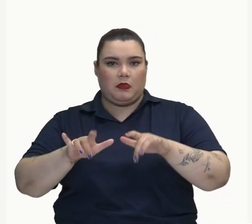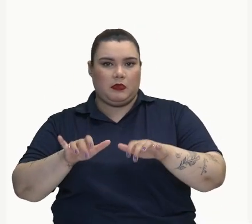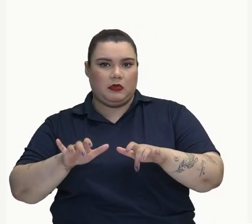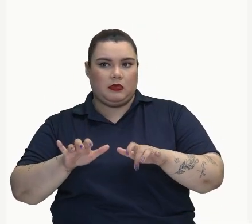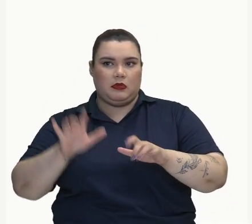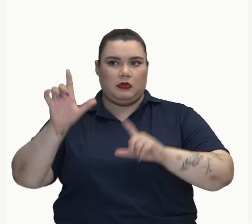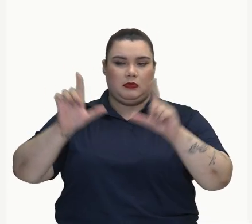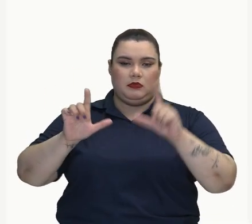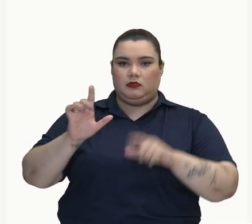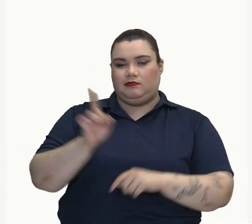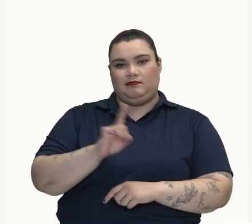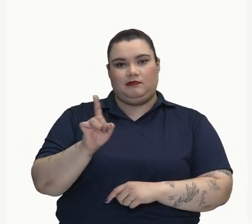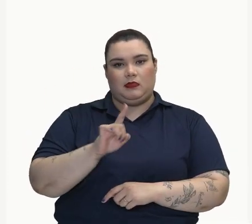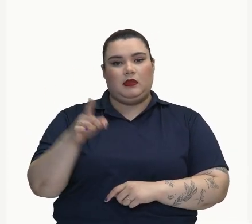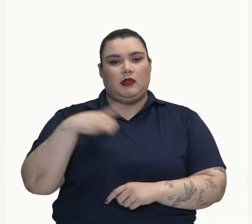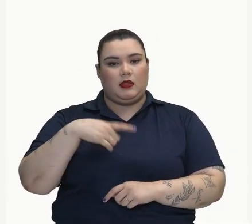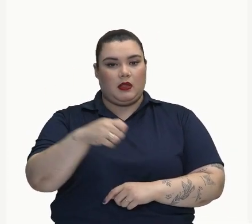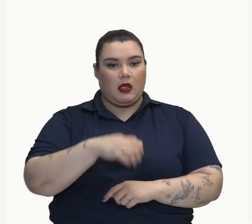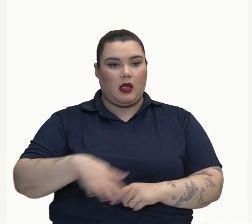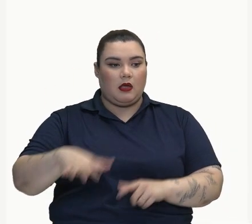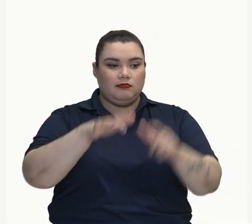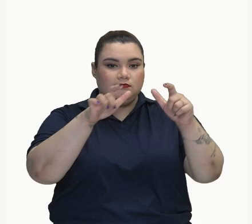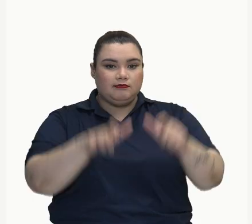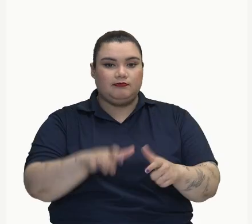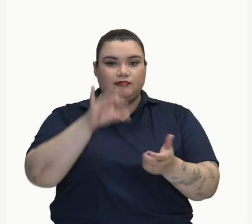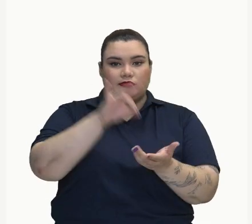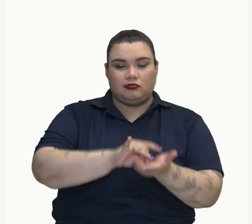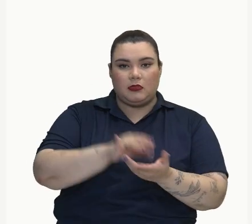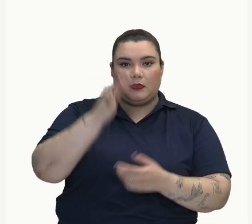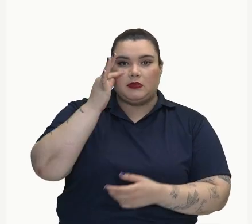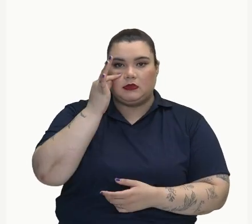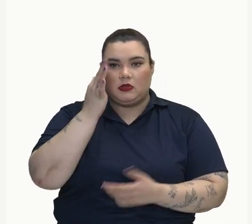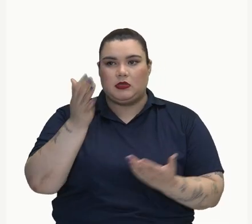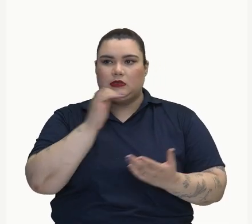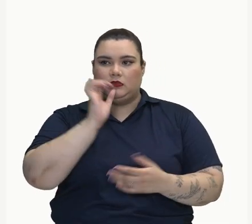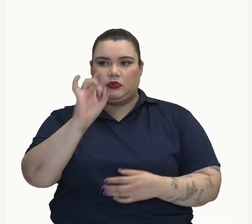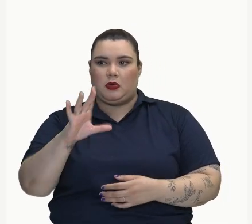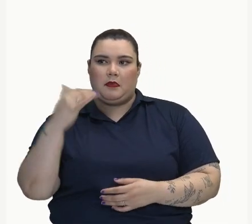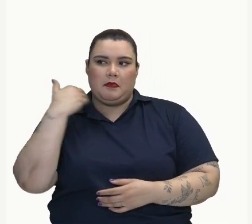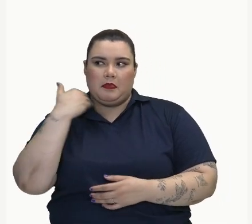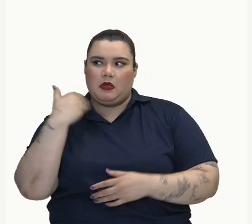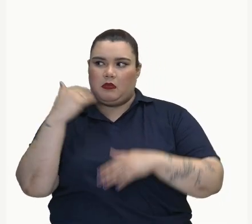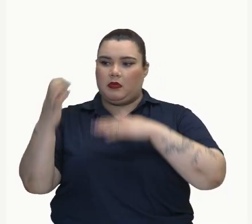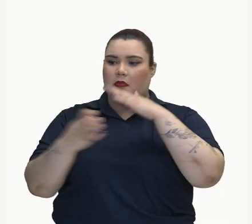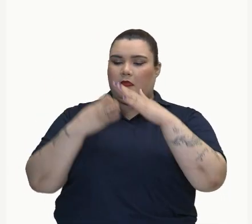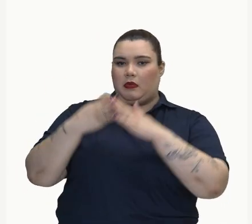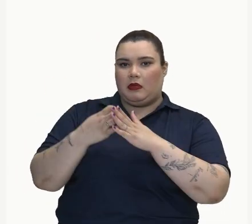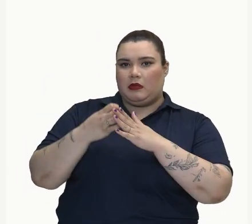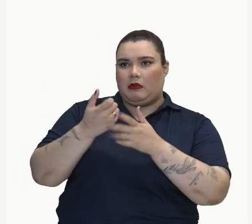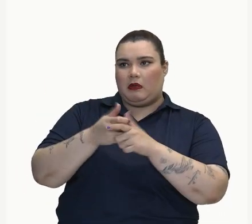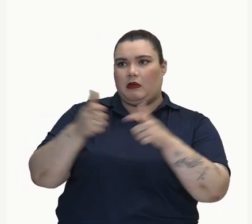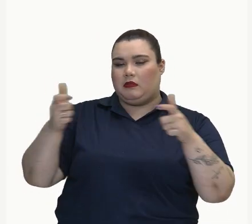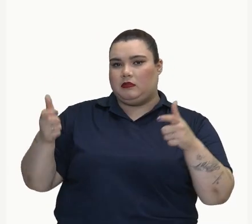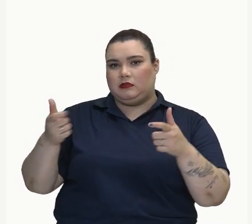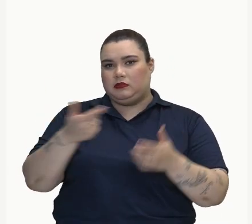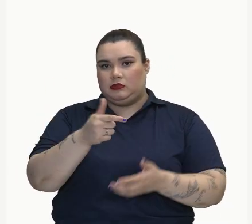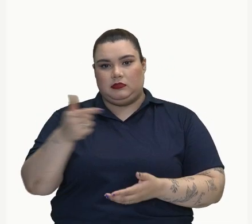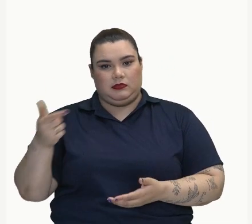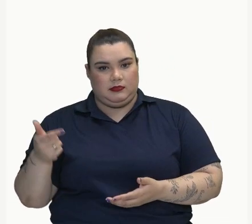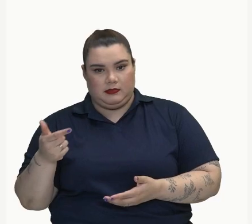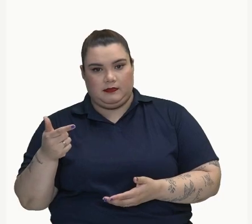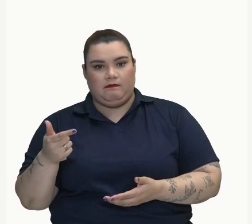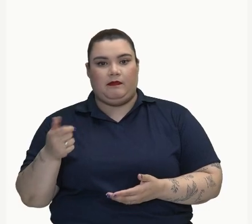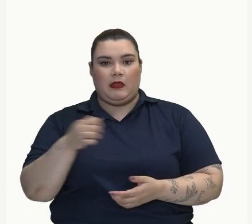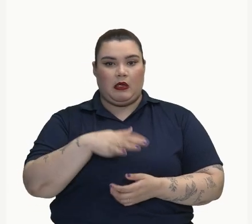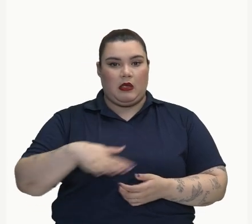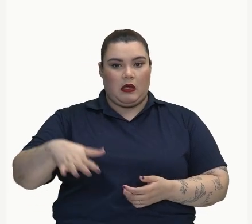ela acontece também nesse espaço. Ela não acontece só através de bancos ou de grandes empresas. No espaço geográfico, que é